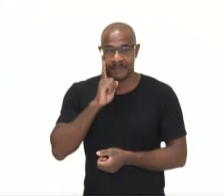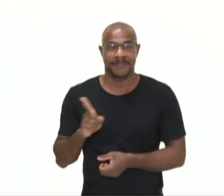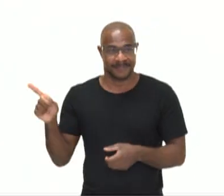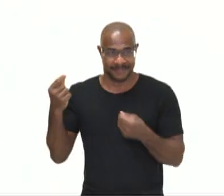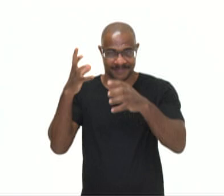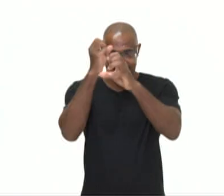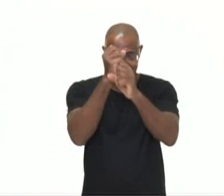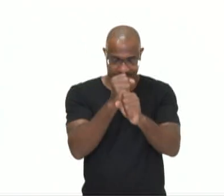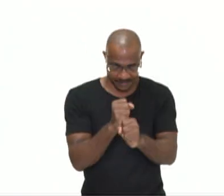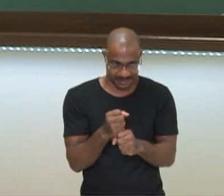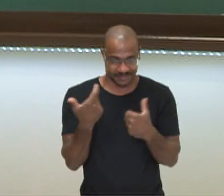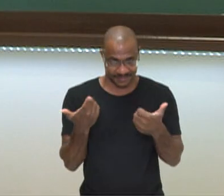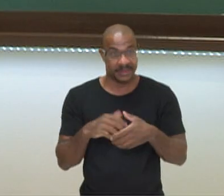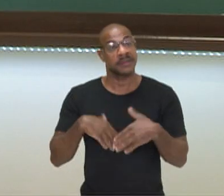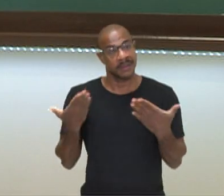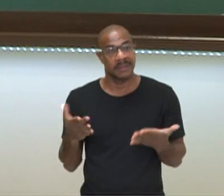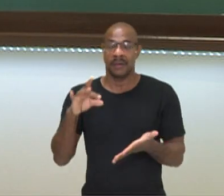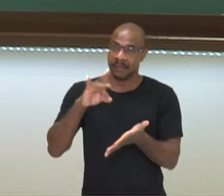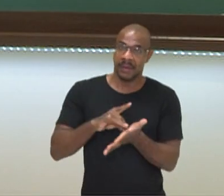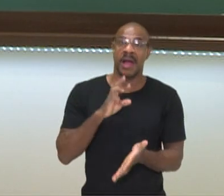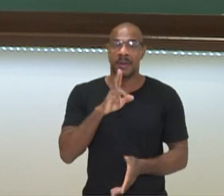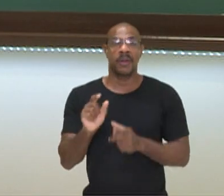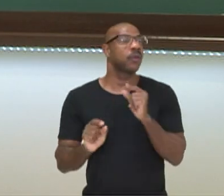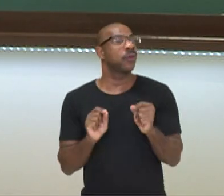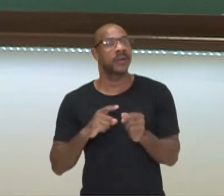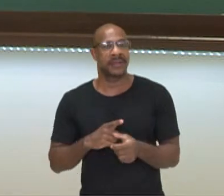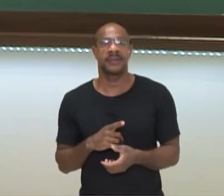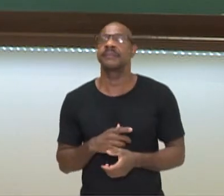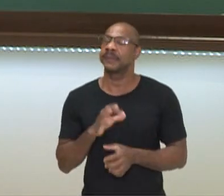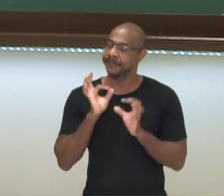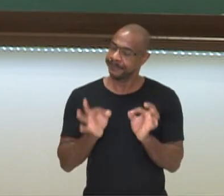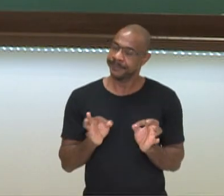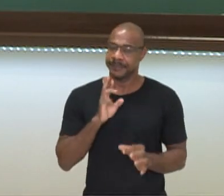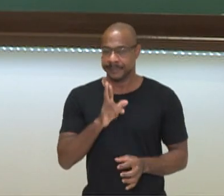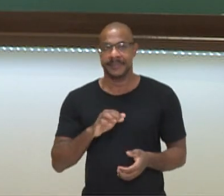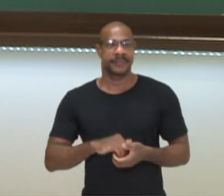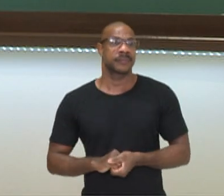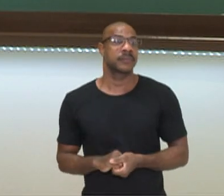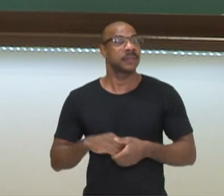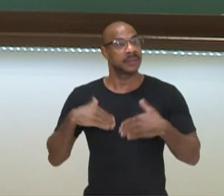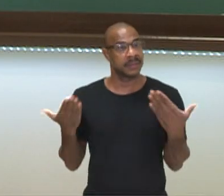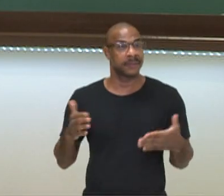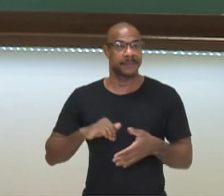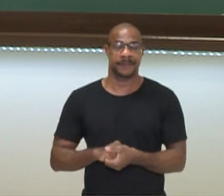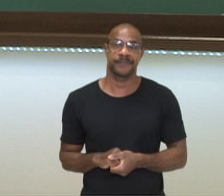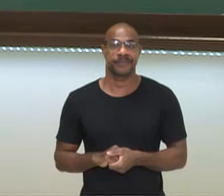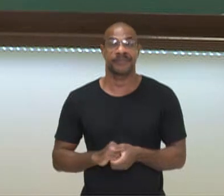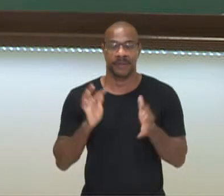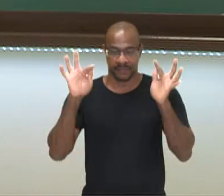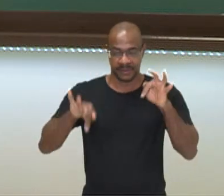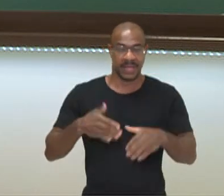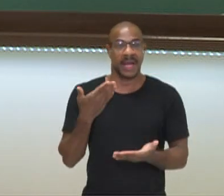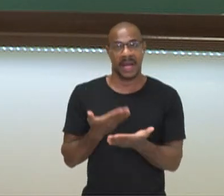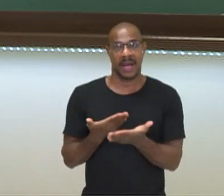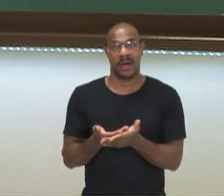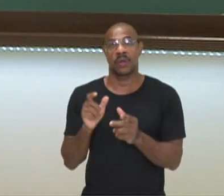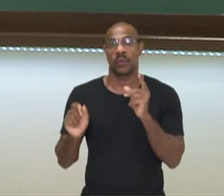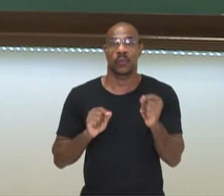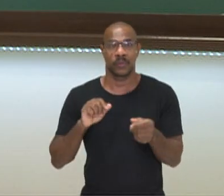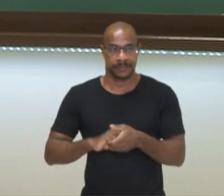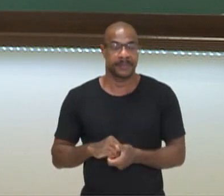176. Então, realmente, a resposta estava correta. Com isso, gente, finalizamos a nossa